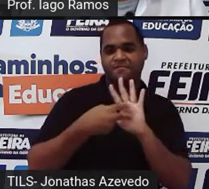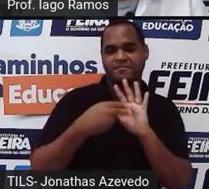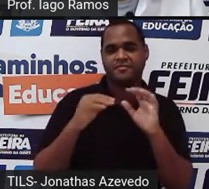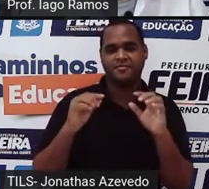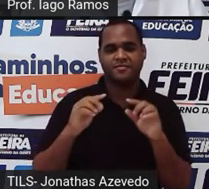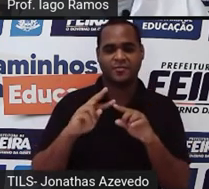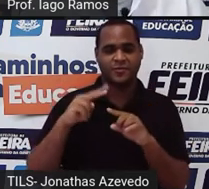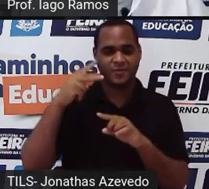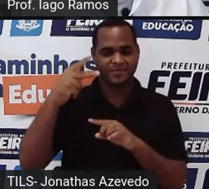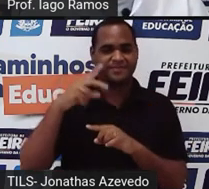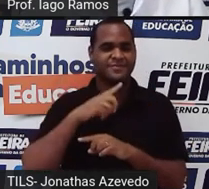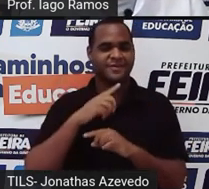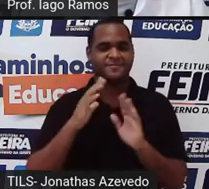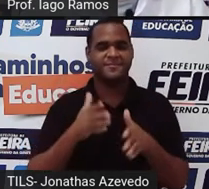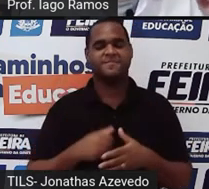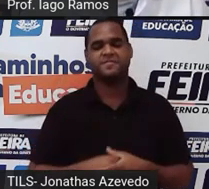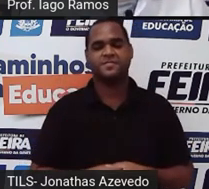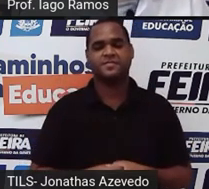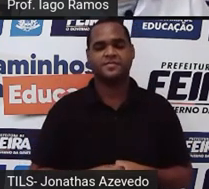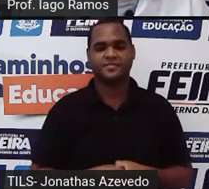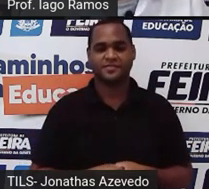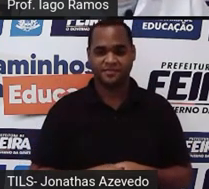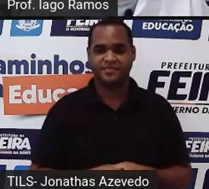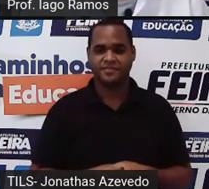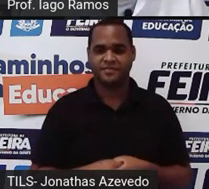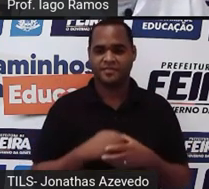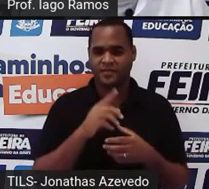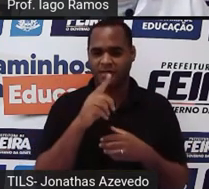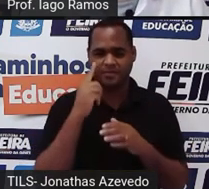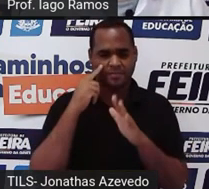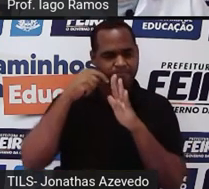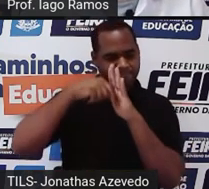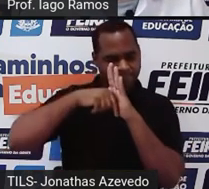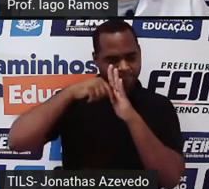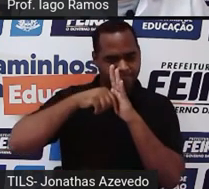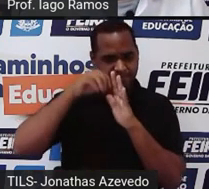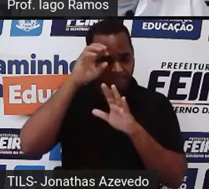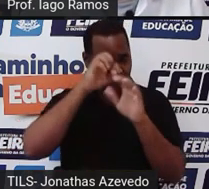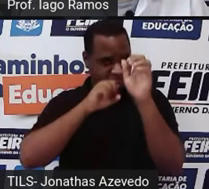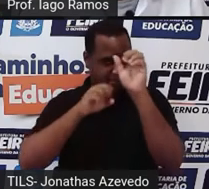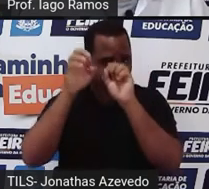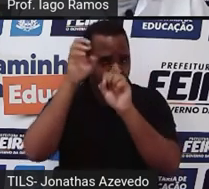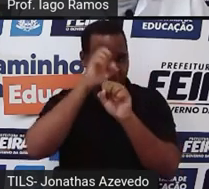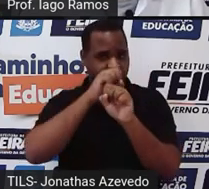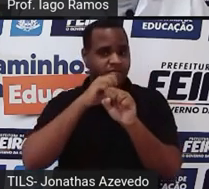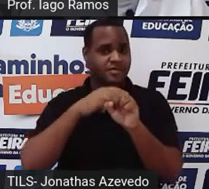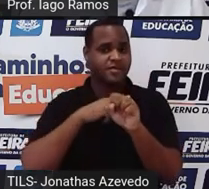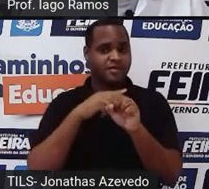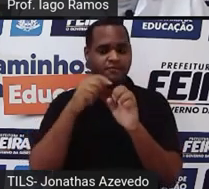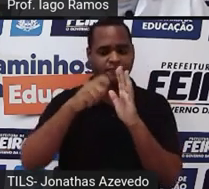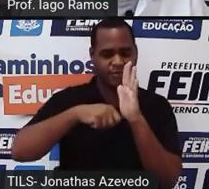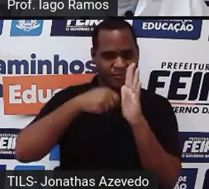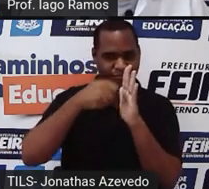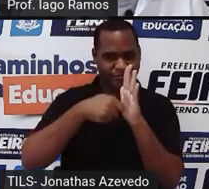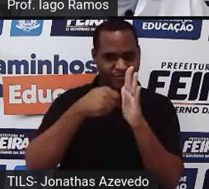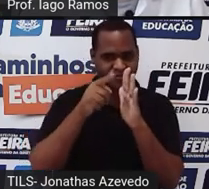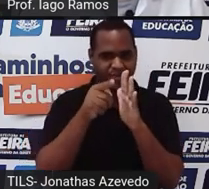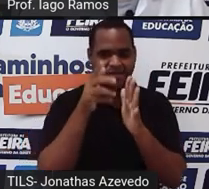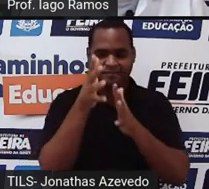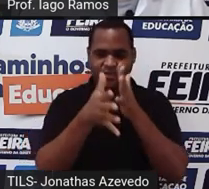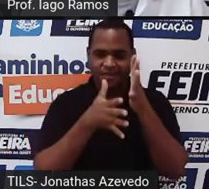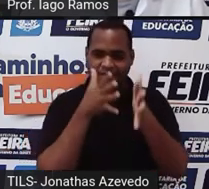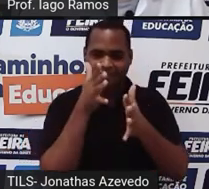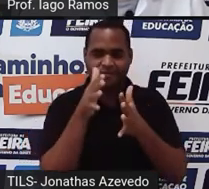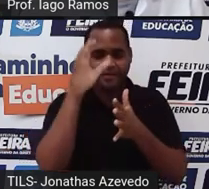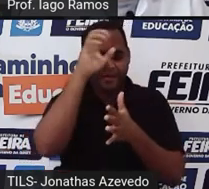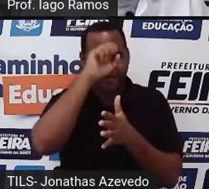potências, tá bom? Então, faça uma avaliação do que você aprendeu nessa aula, né? Grave um áudio contando o que você